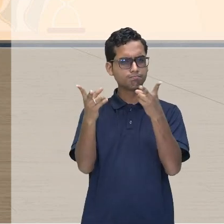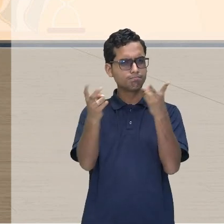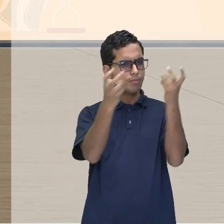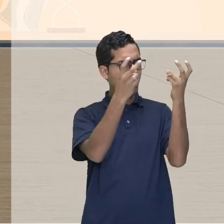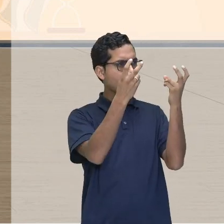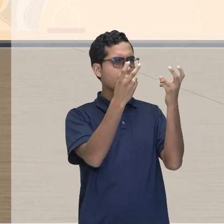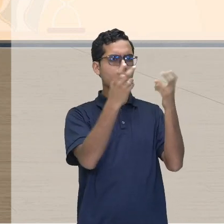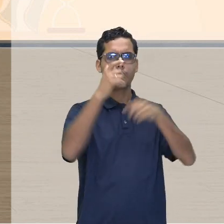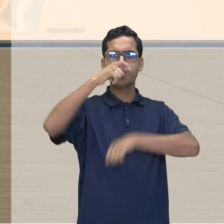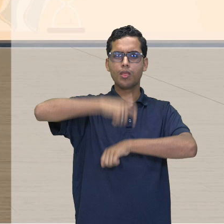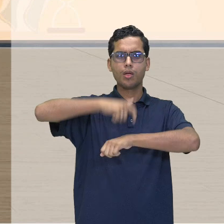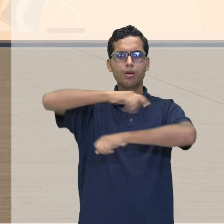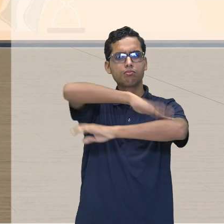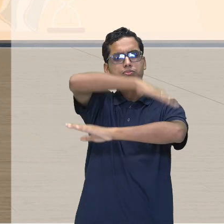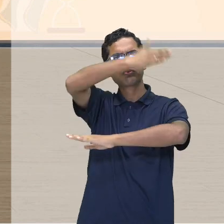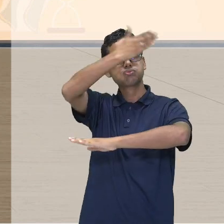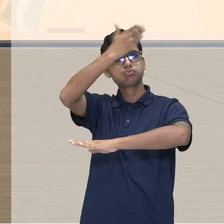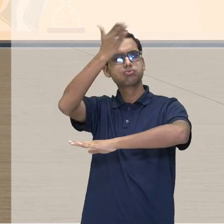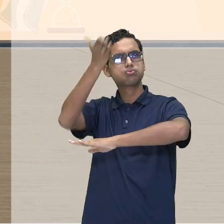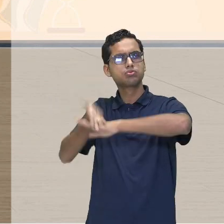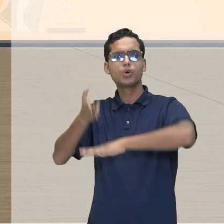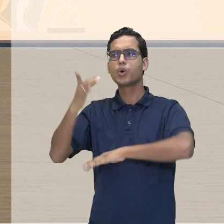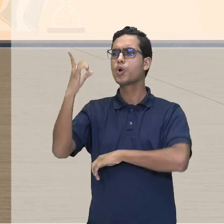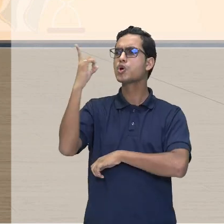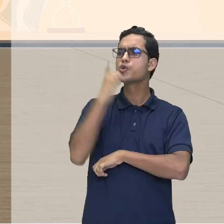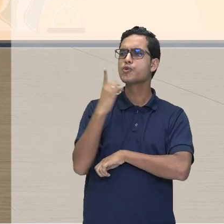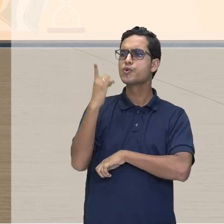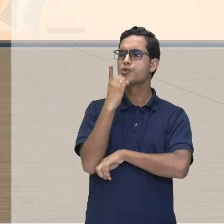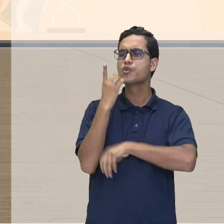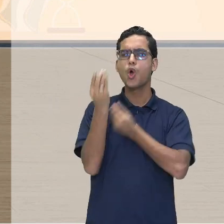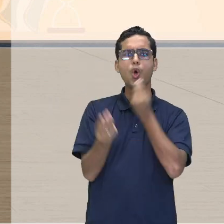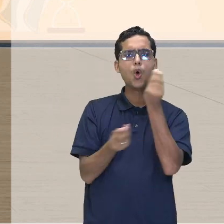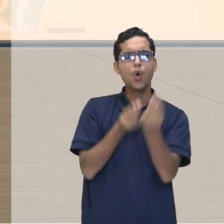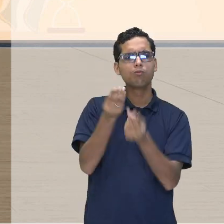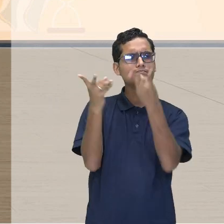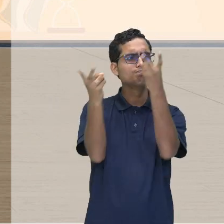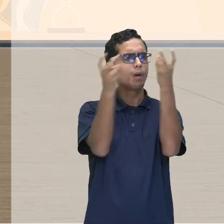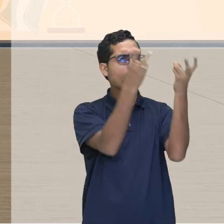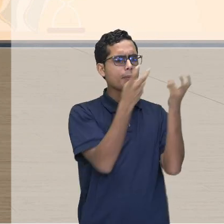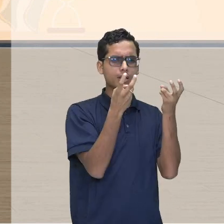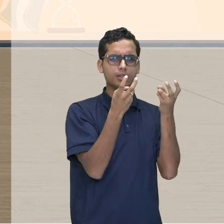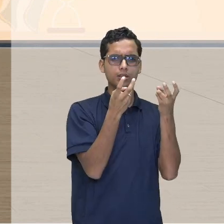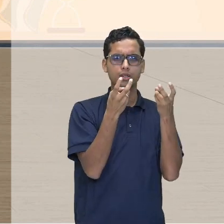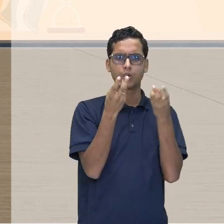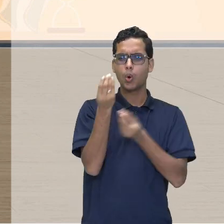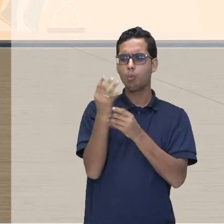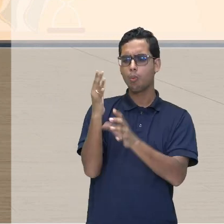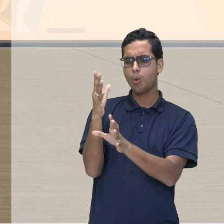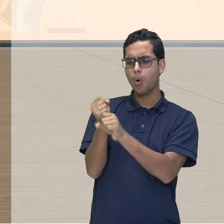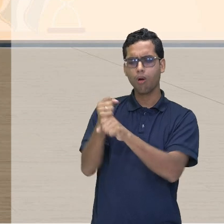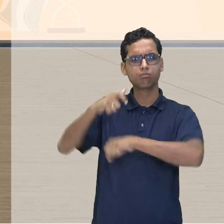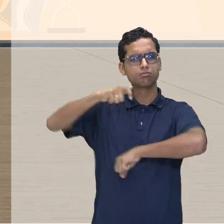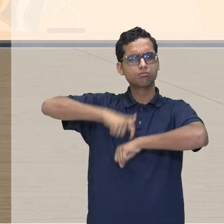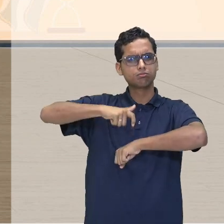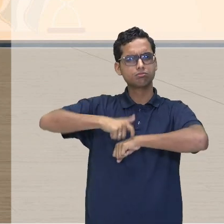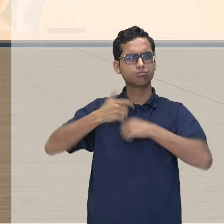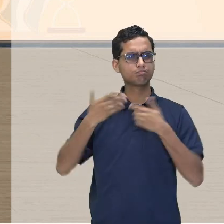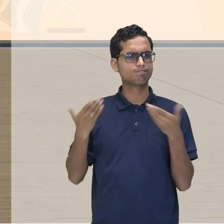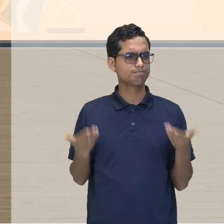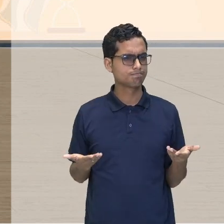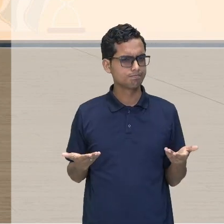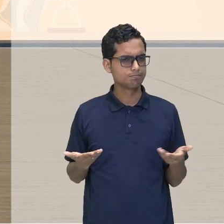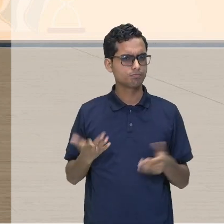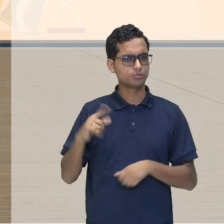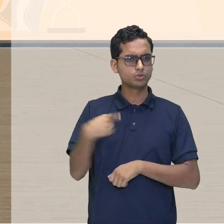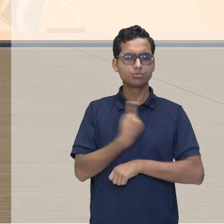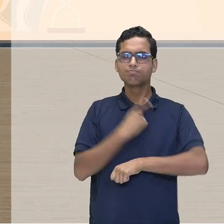o tempo no dia a dia? O que é o tempo, para que ele serve, como é que a gente contabiliza? São questões que, se a gente de fato não